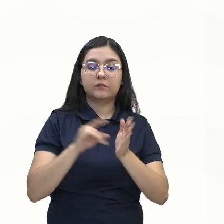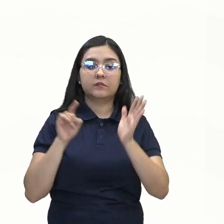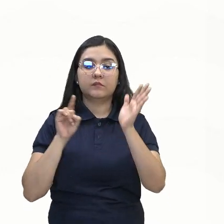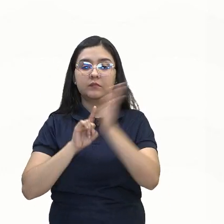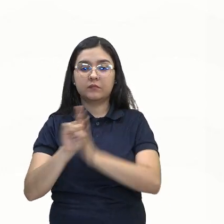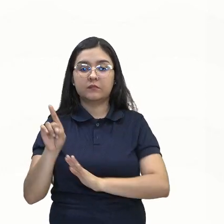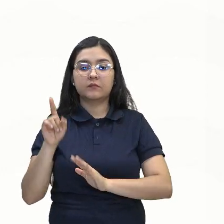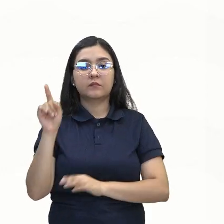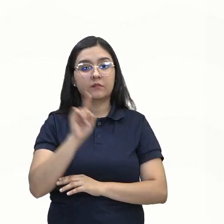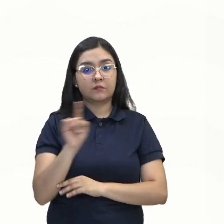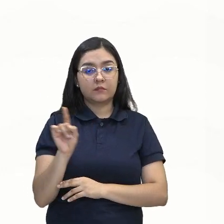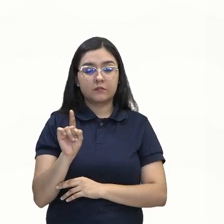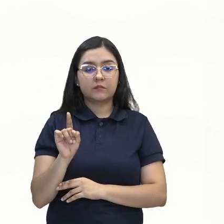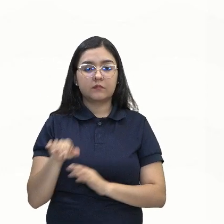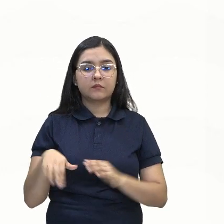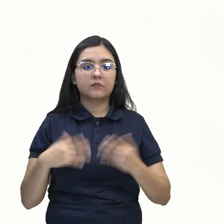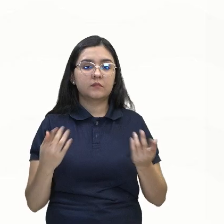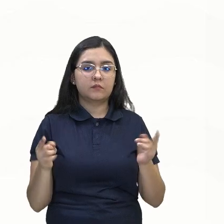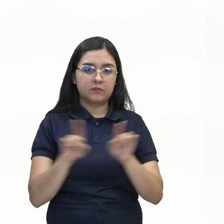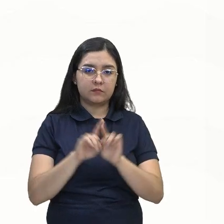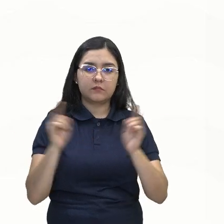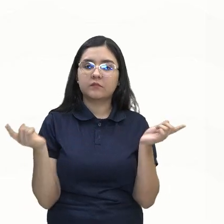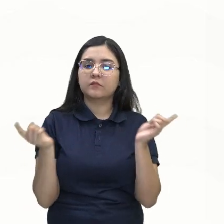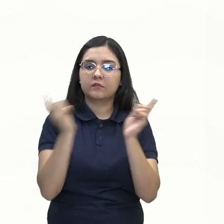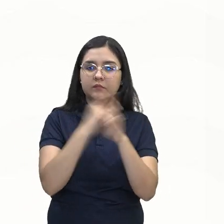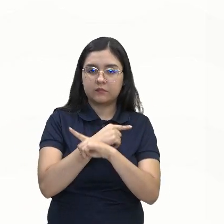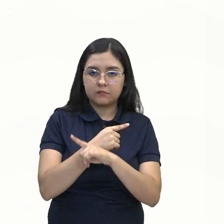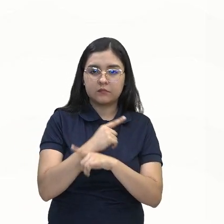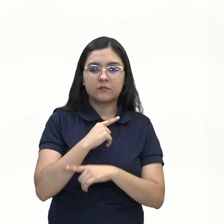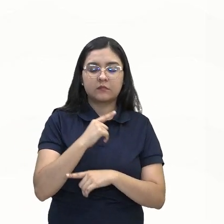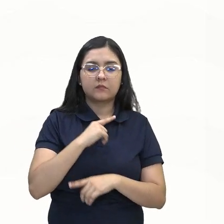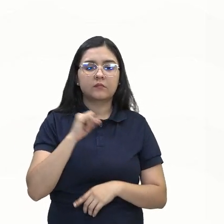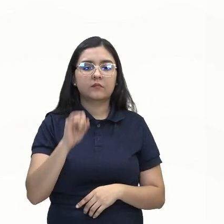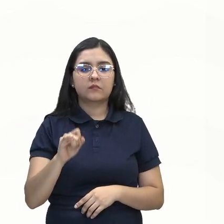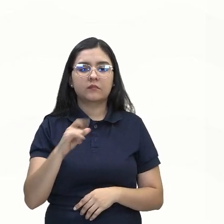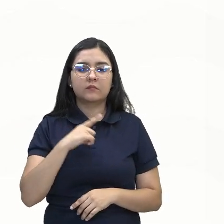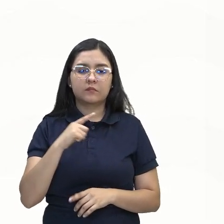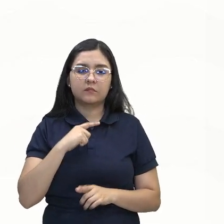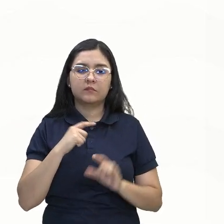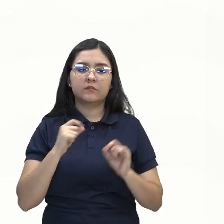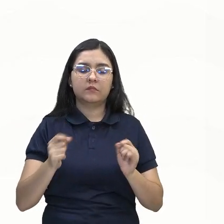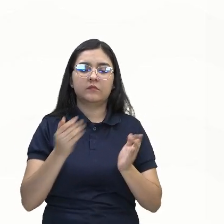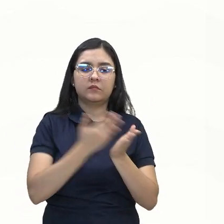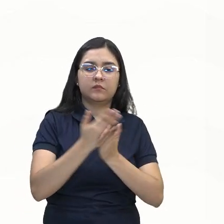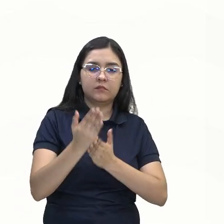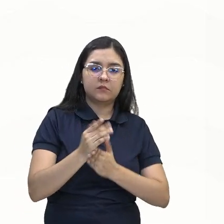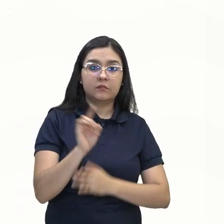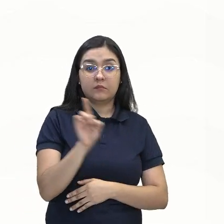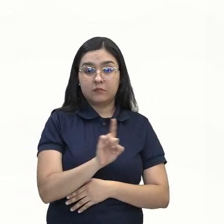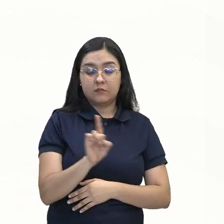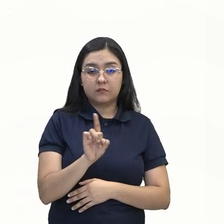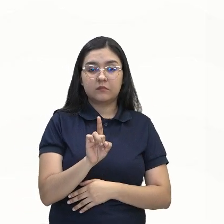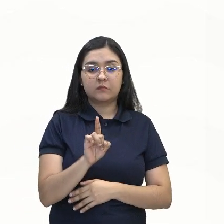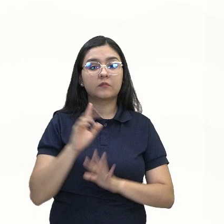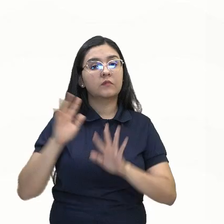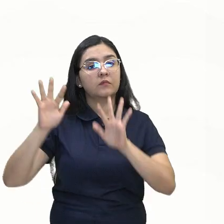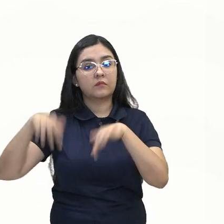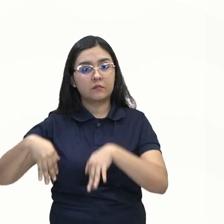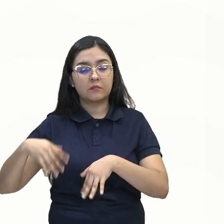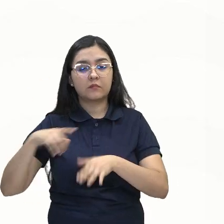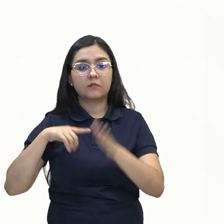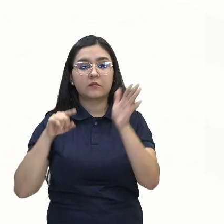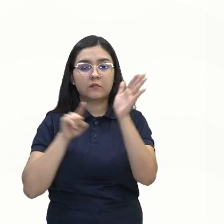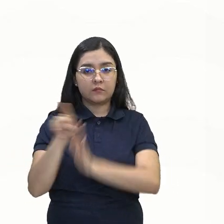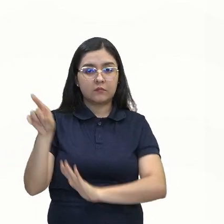ser negativa. E o contrário também existe. Se eu negar na minha primeira parte da minha pergunta, lá no final a minha